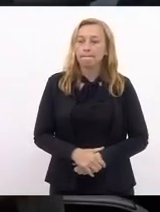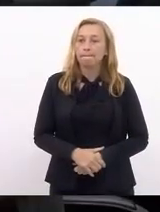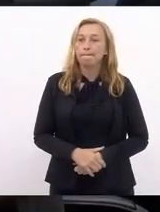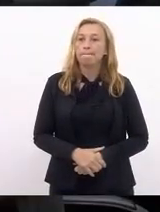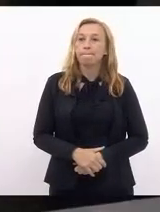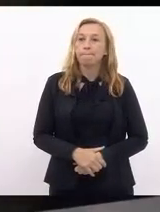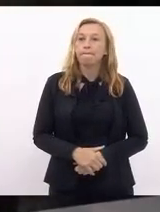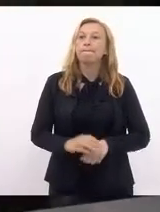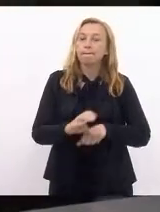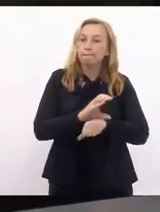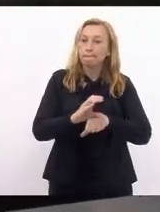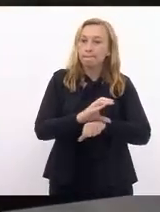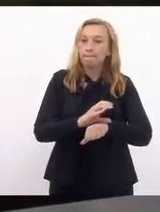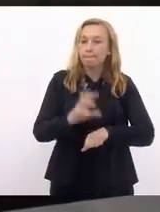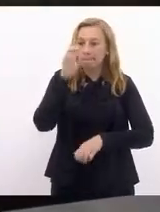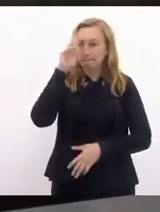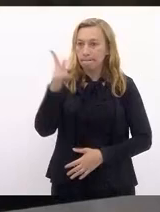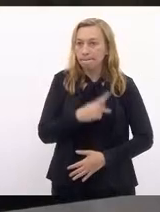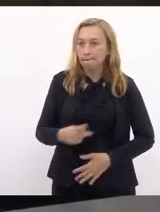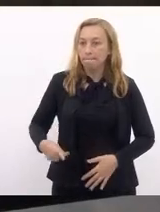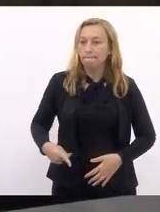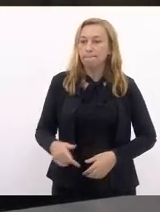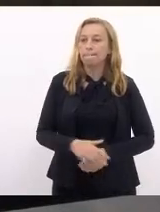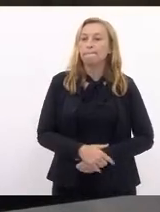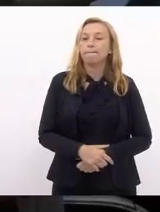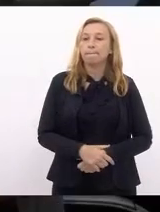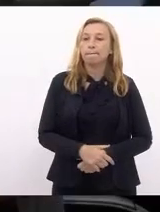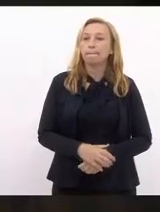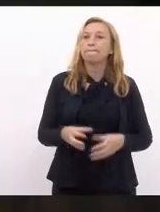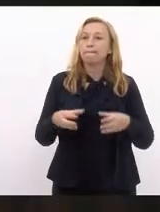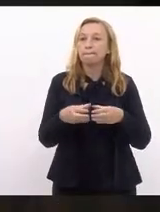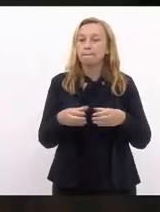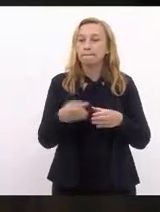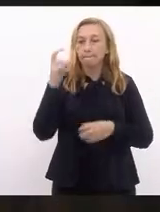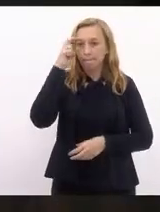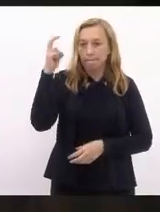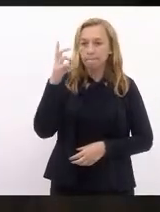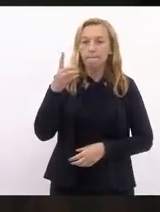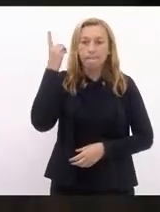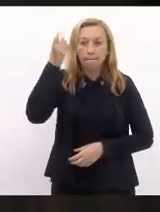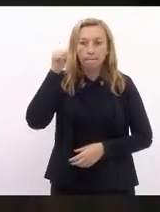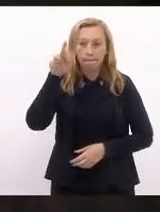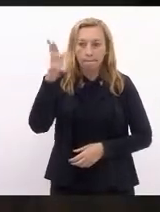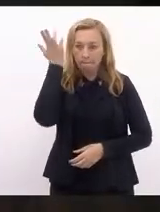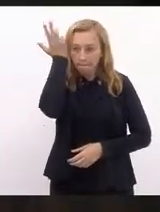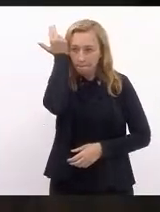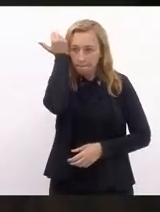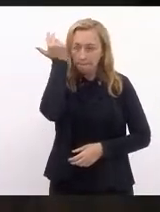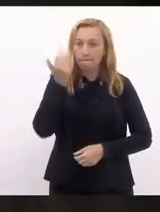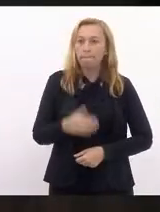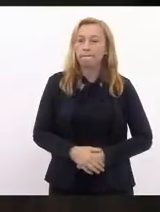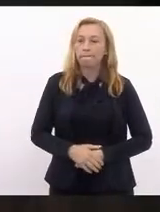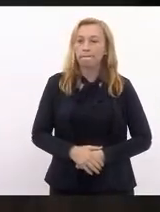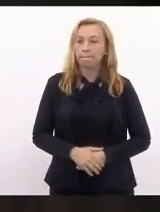o parecer pela constitucionalidade presente e vai começar de Cultura Deputado Aliomar Coelho